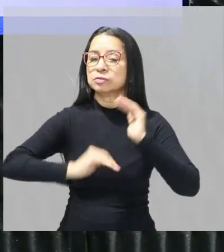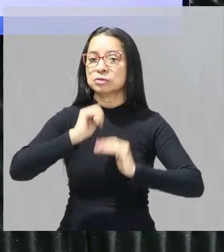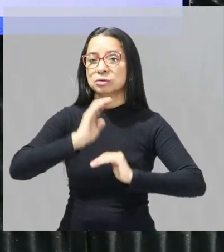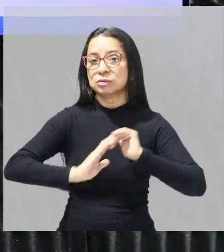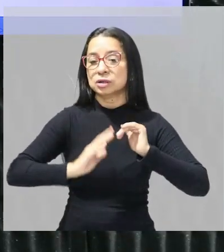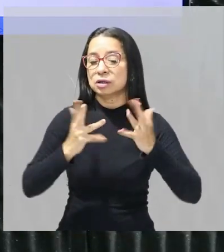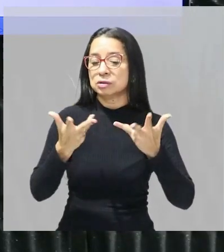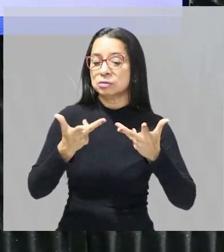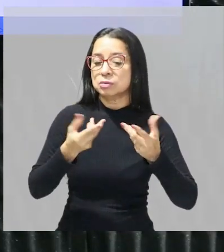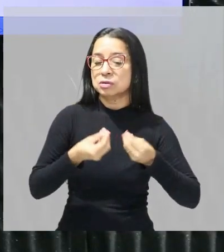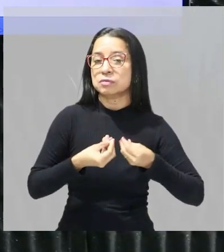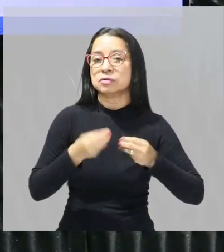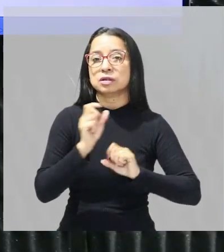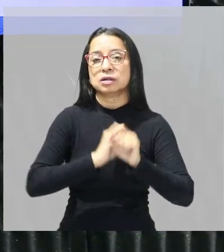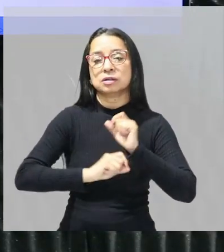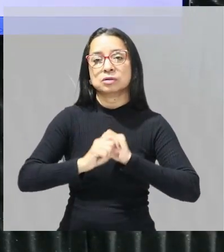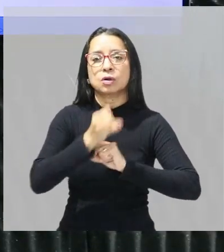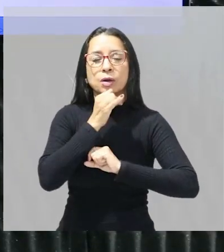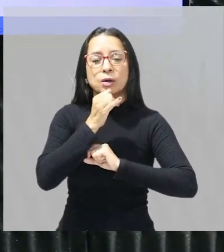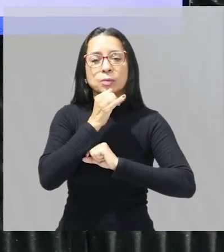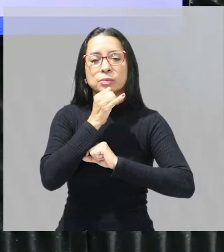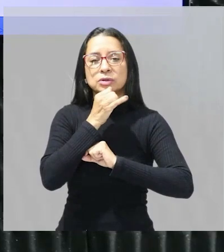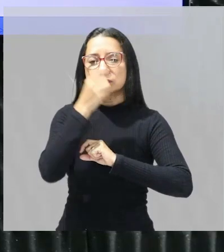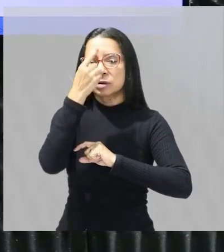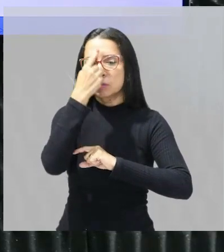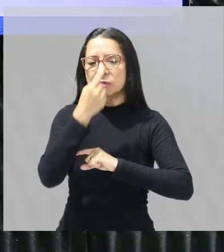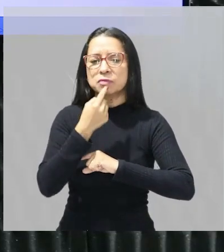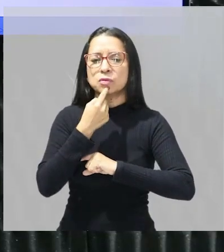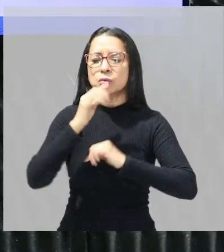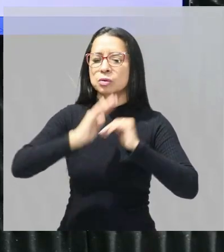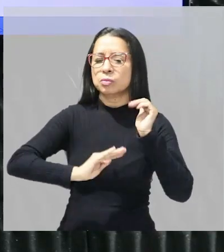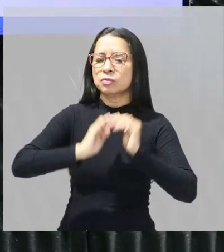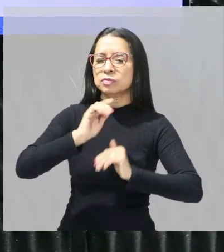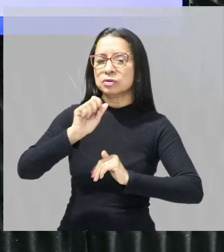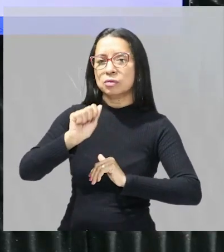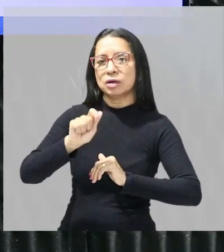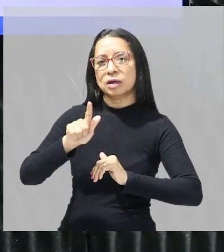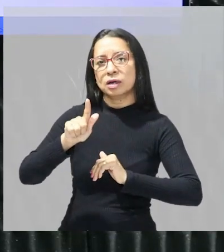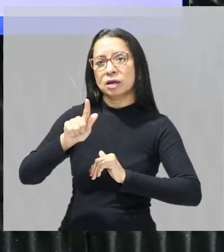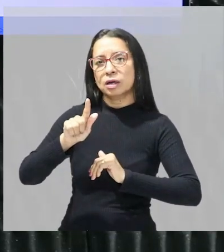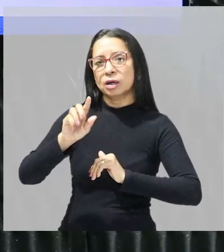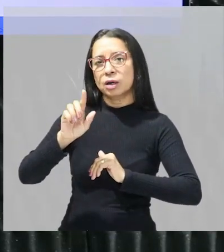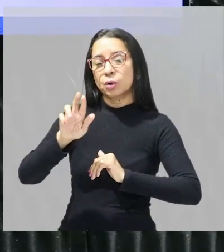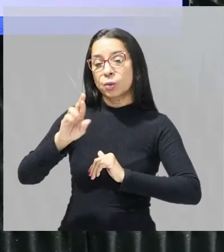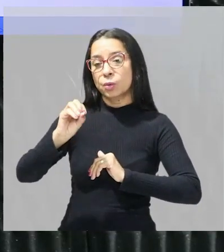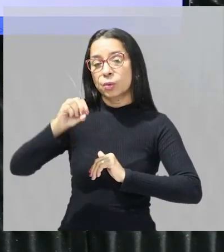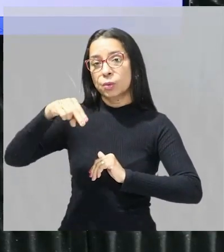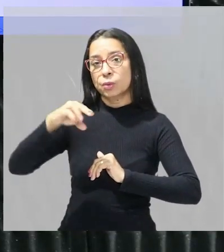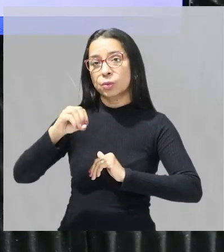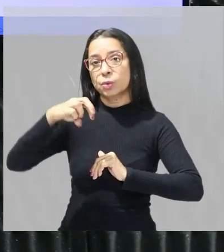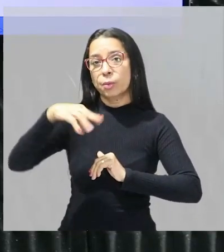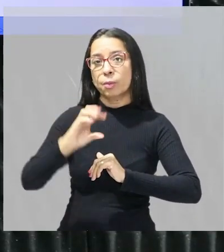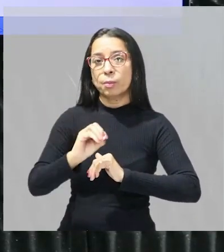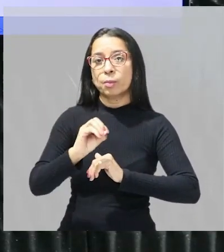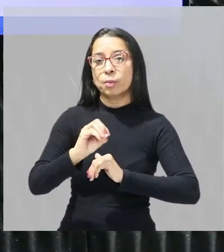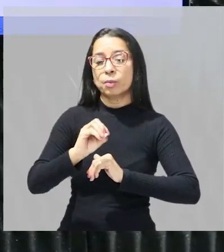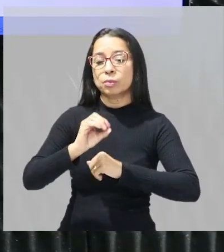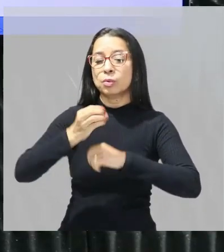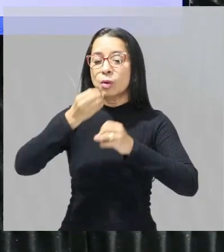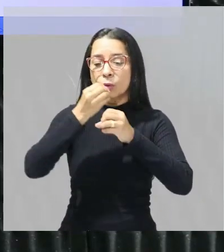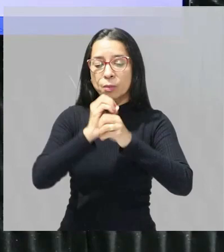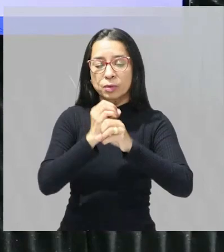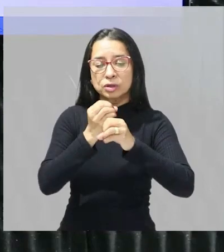profissionais qualificados. Olha, por exemplo, a figura do agrônomo, tá certo? Do engenheiro ambiental, todas essas funções que vão aí